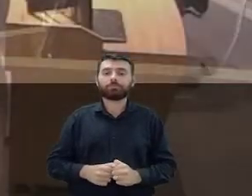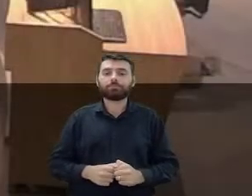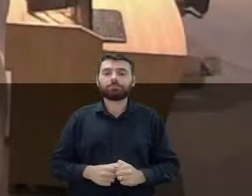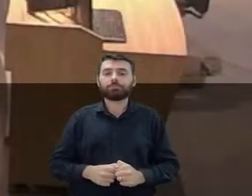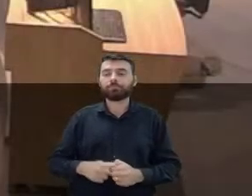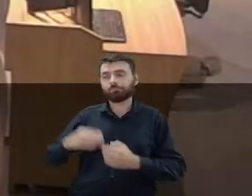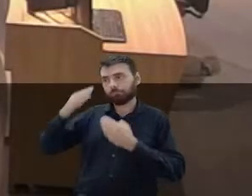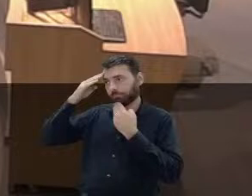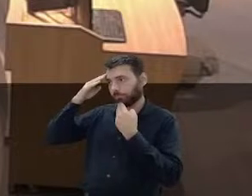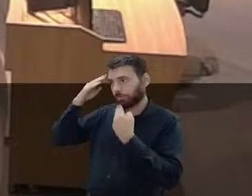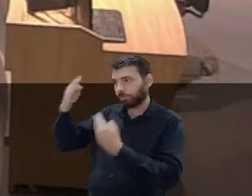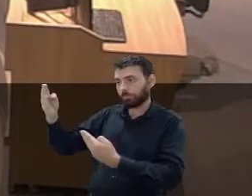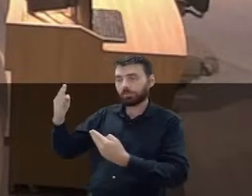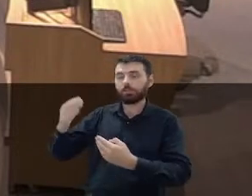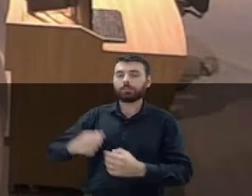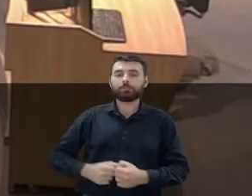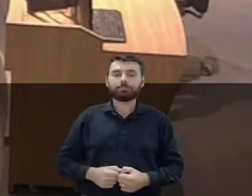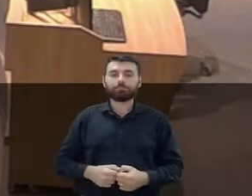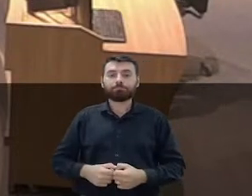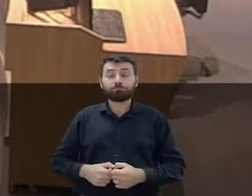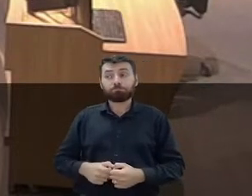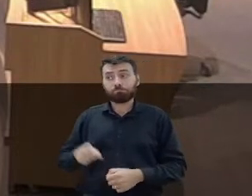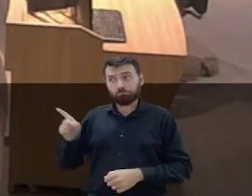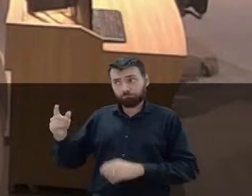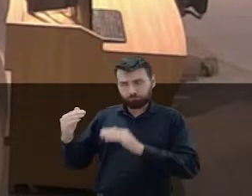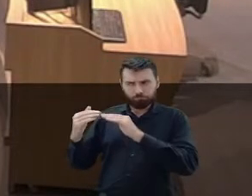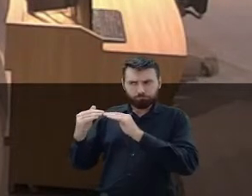Obrigado, desembargador André. Ante a divergência, eu vou